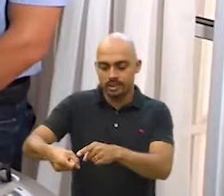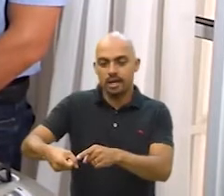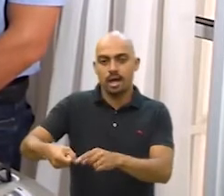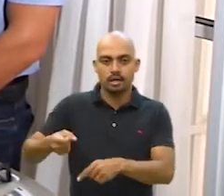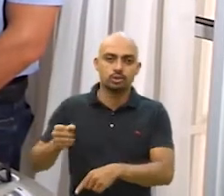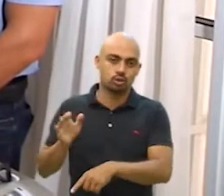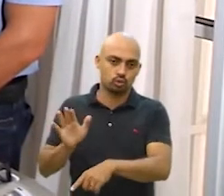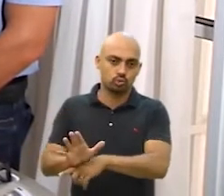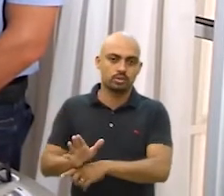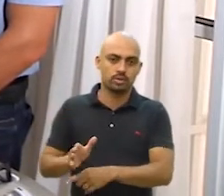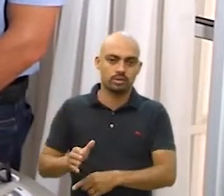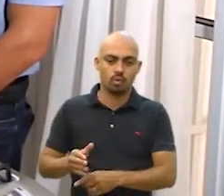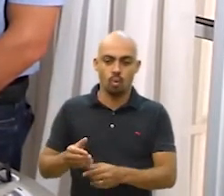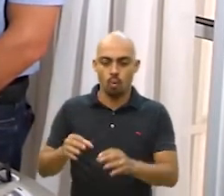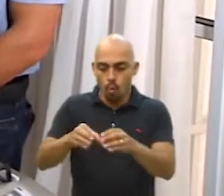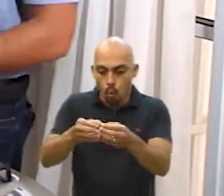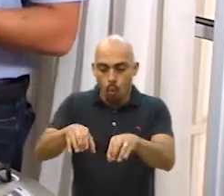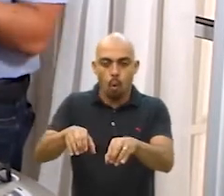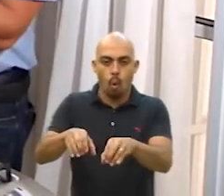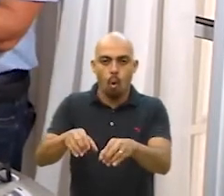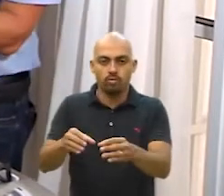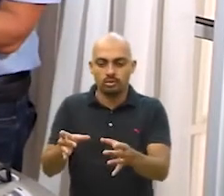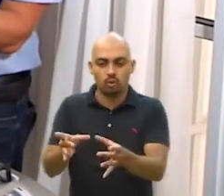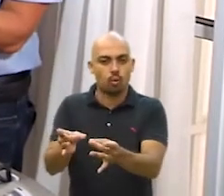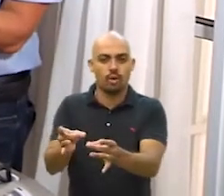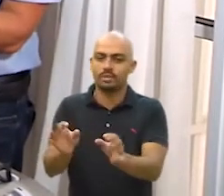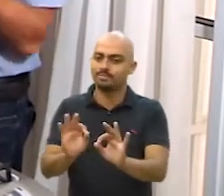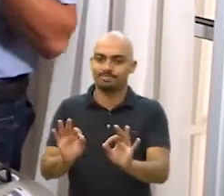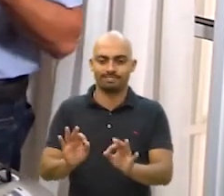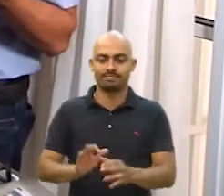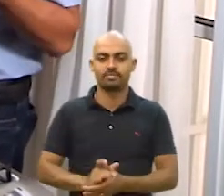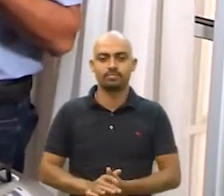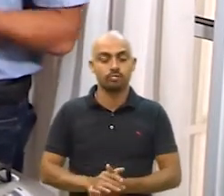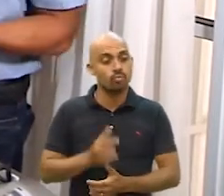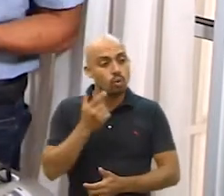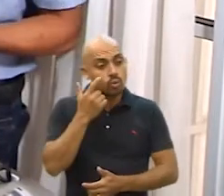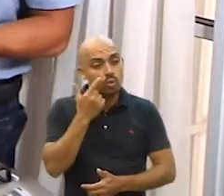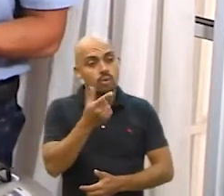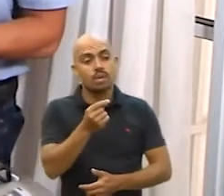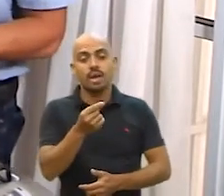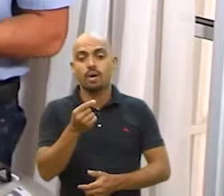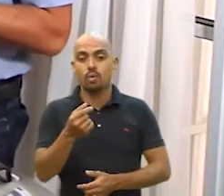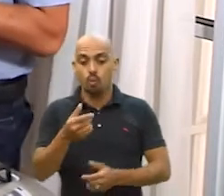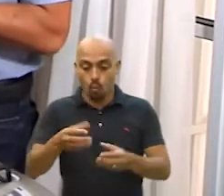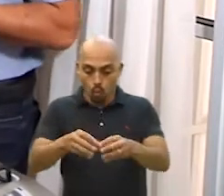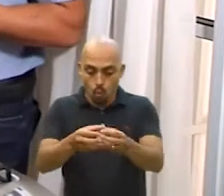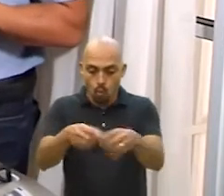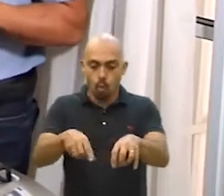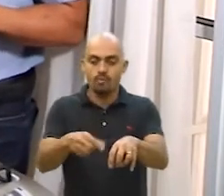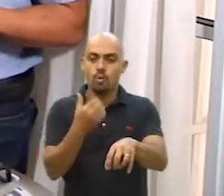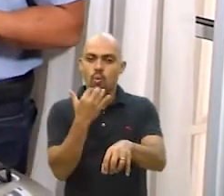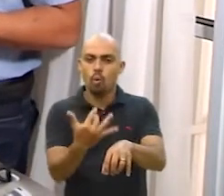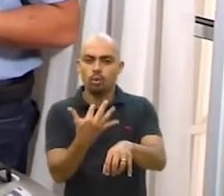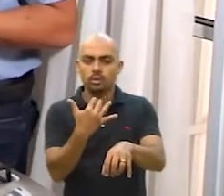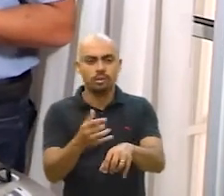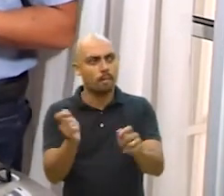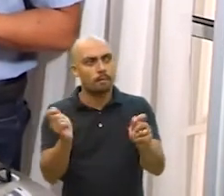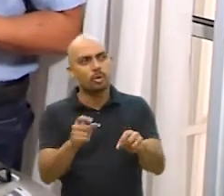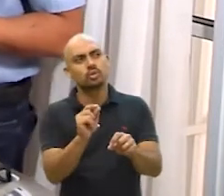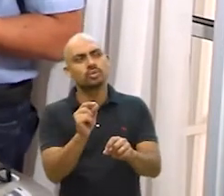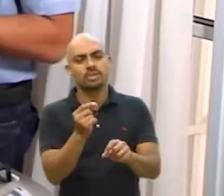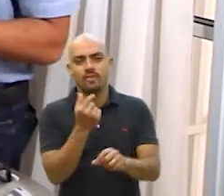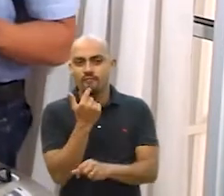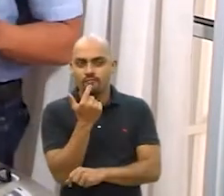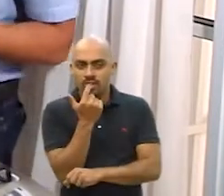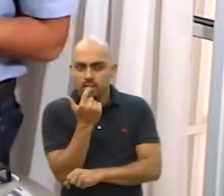uma frigideira antiaderente. Não tem segredo nenhum. Eu tô vendo que a nossa omelete, ela tá bem colorida, né? Bem colorida. Poderia colocar um